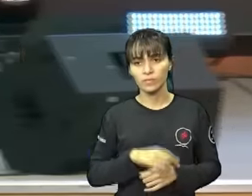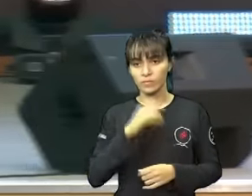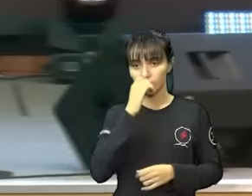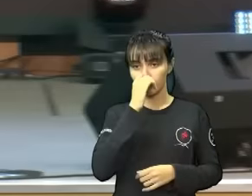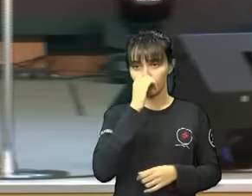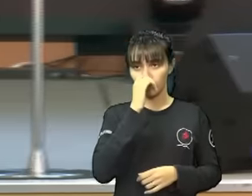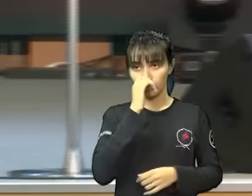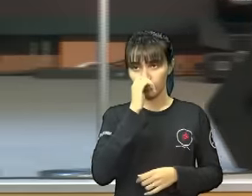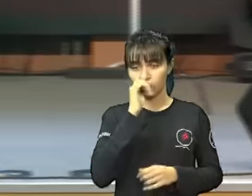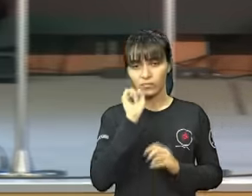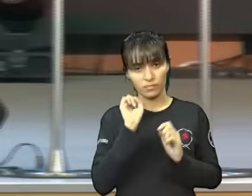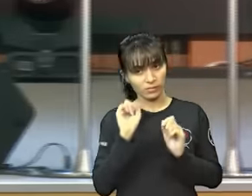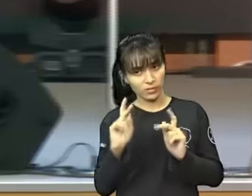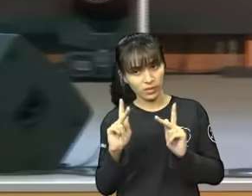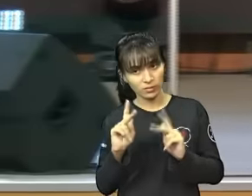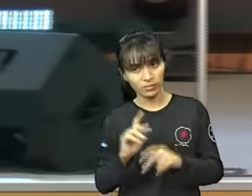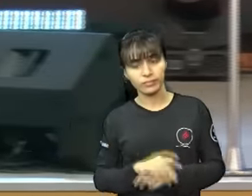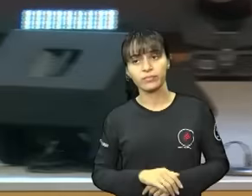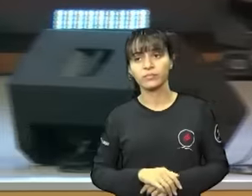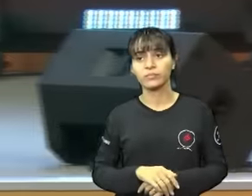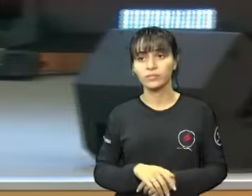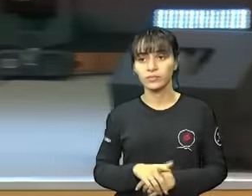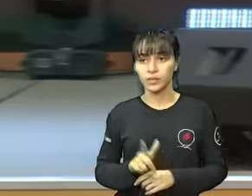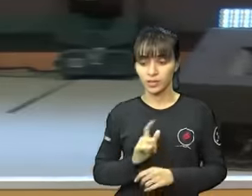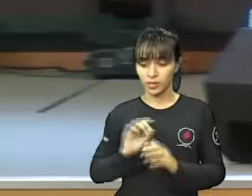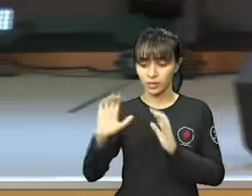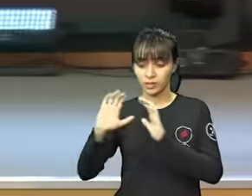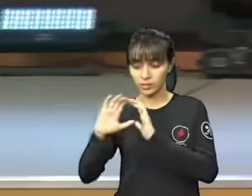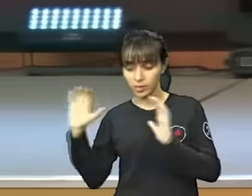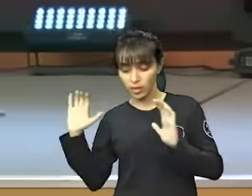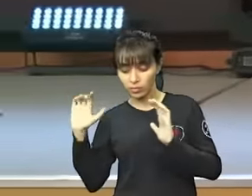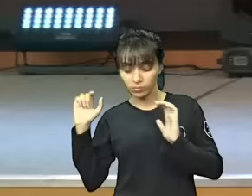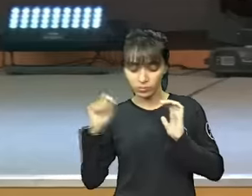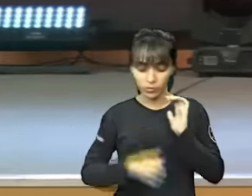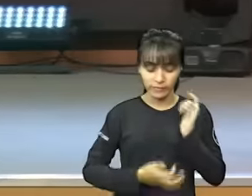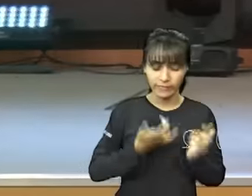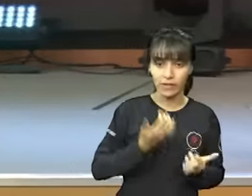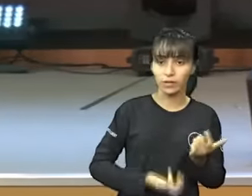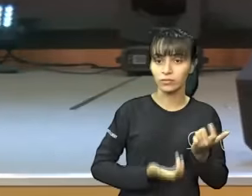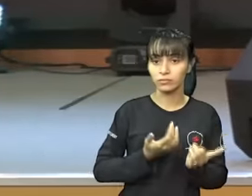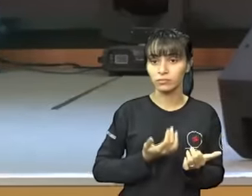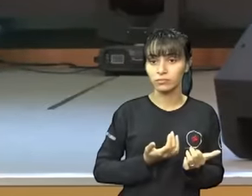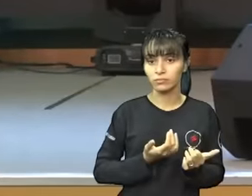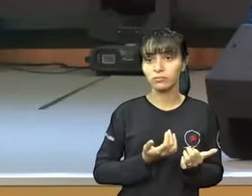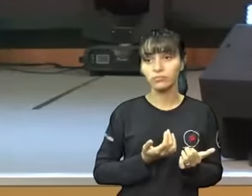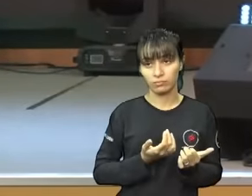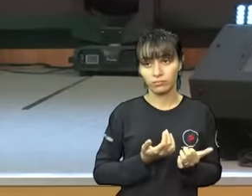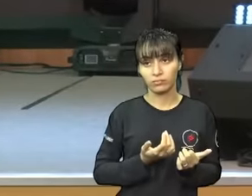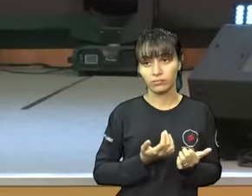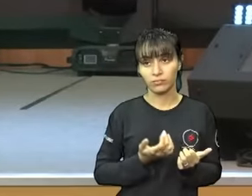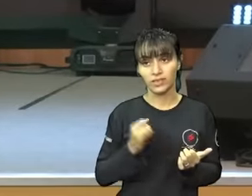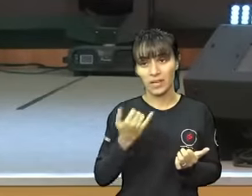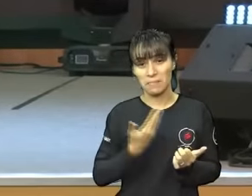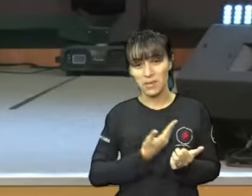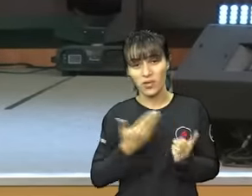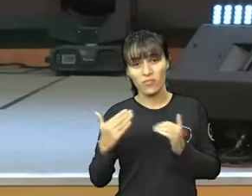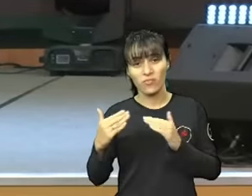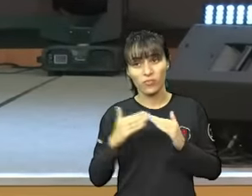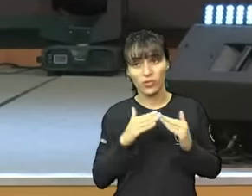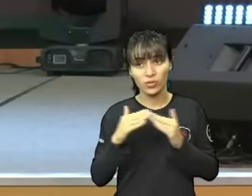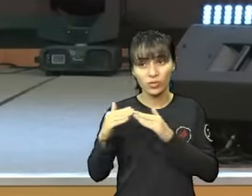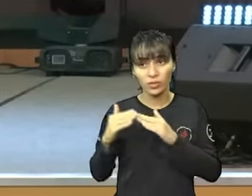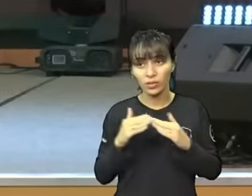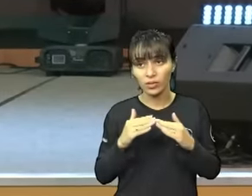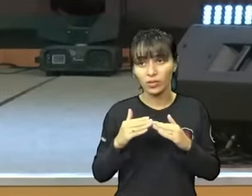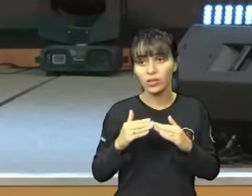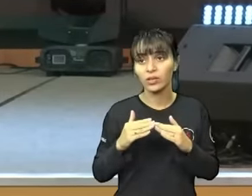Oi ok e tem o céu e tem um inferno o seu sou um amigo visitante